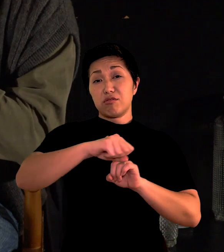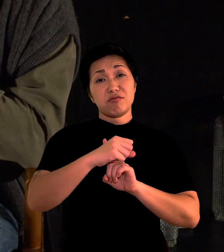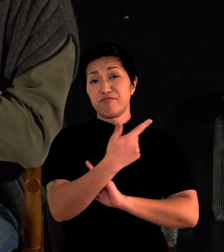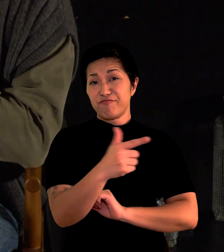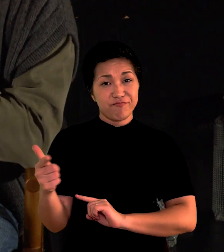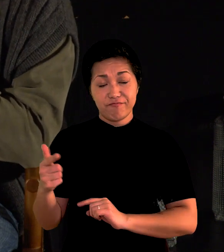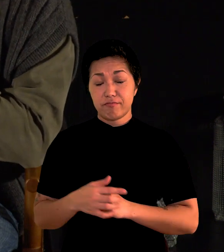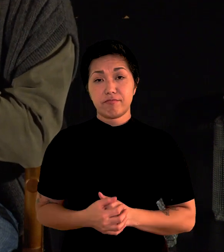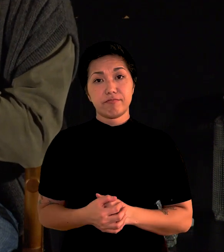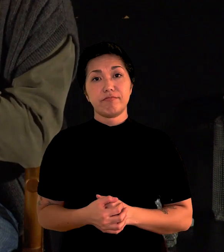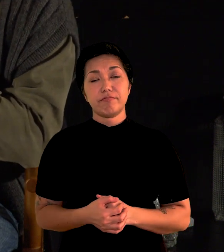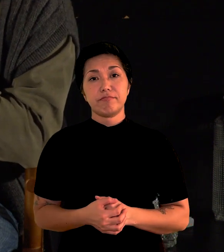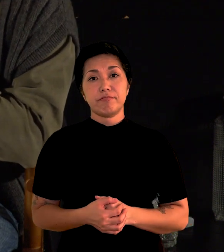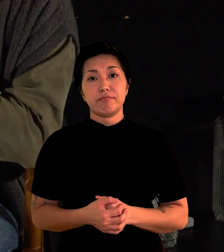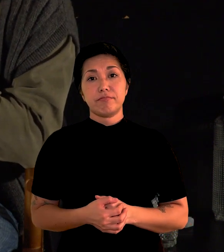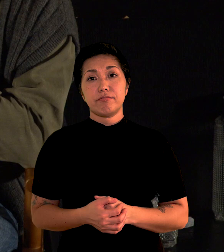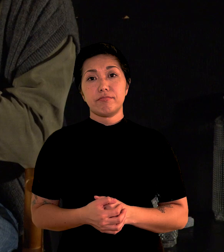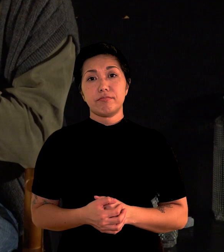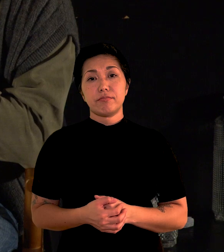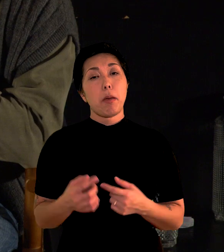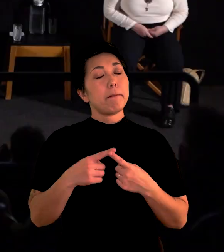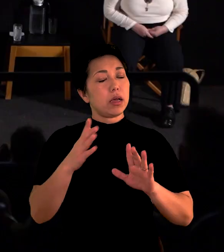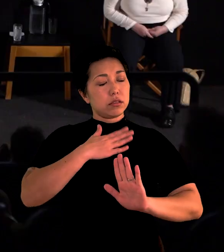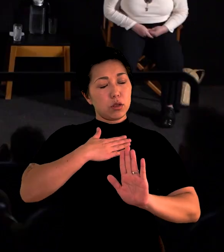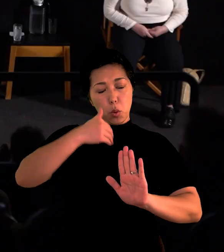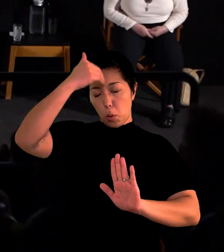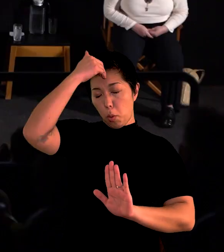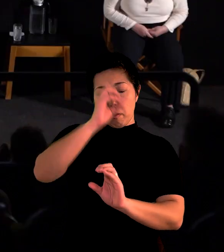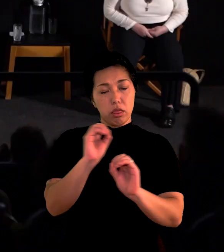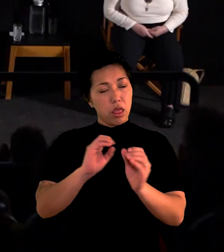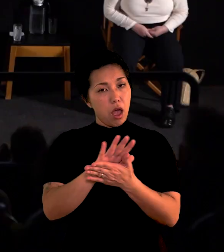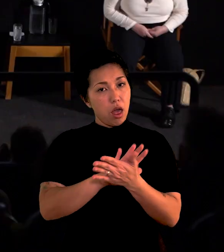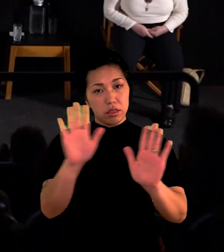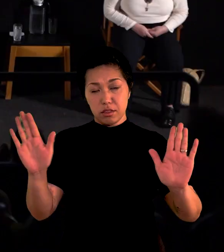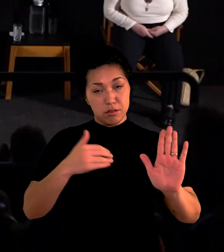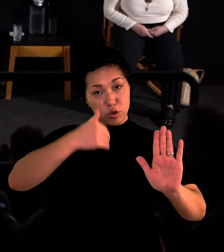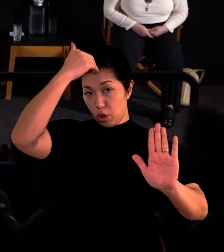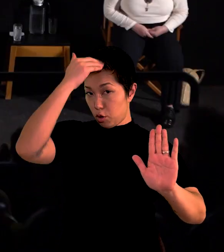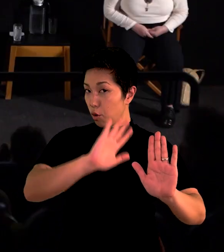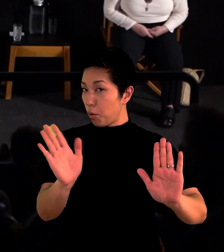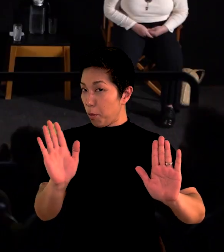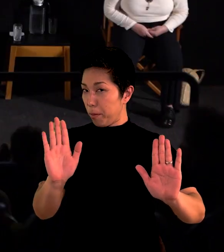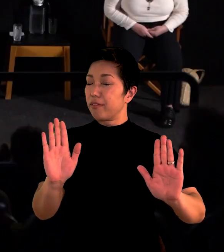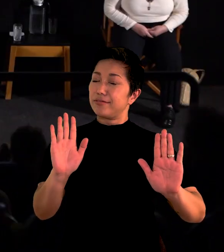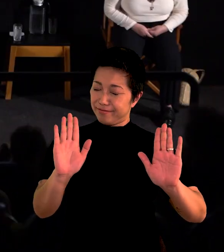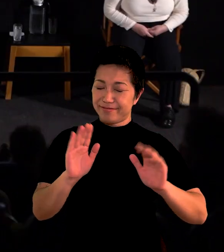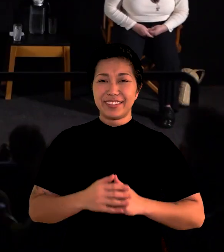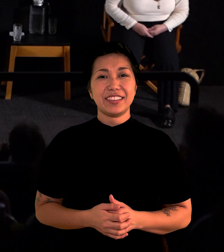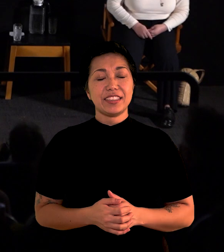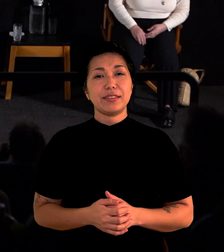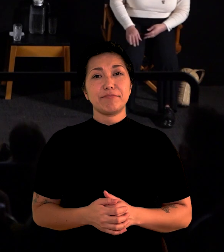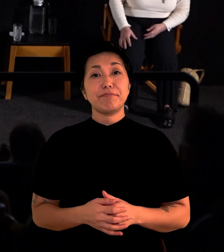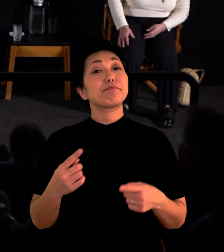teve representante da sociedade civil. Tá. Mas então, eu não tive nenhuma culpa nisso, tá?